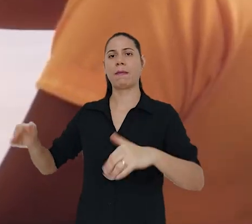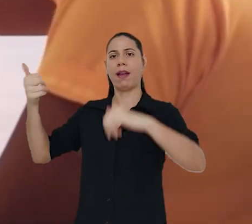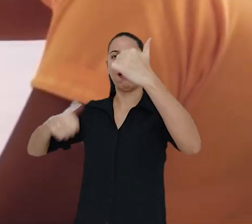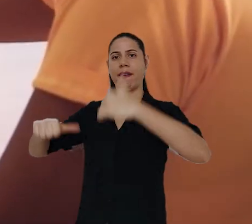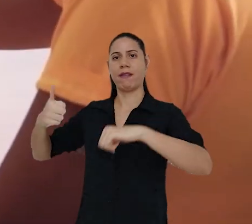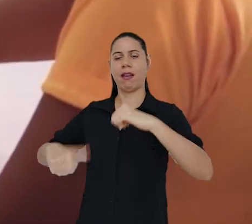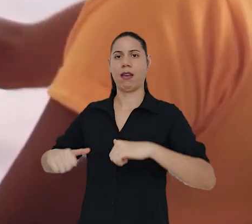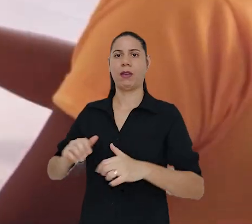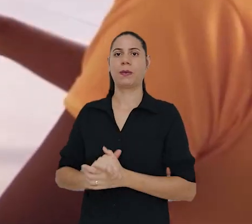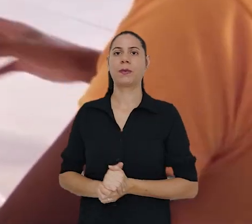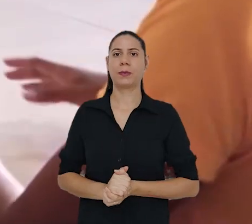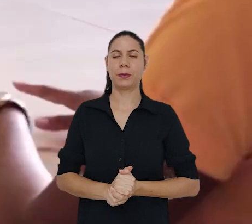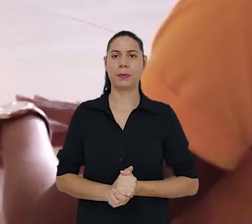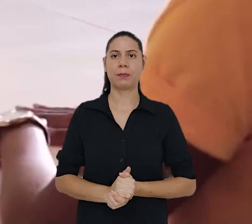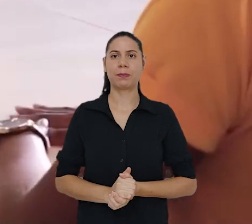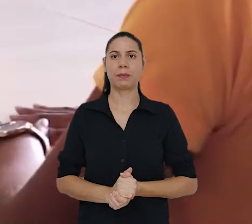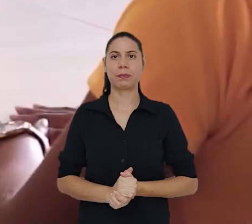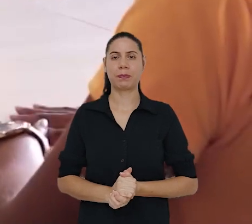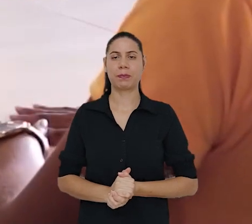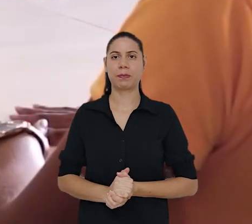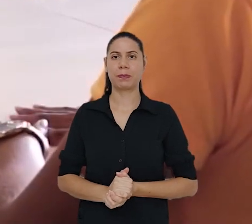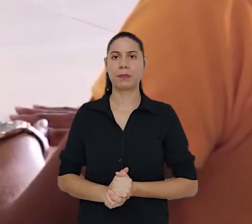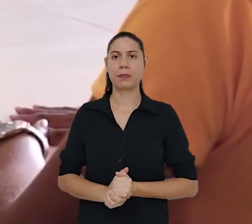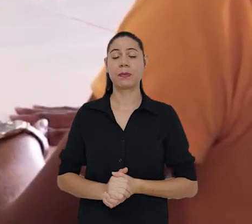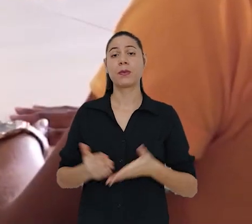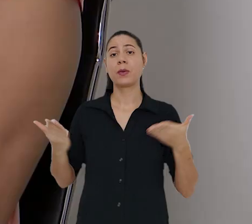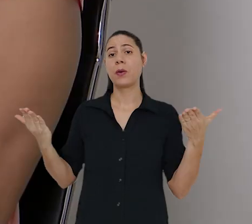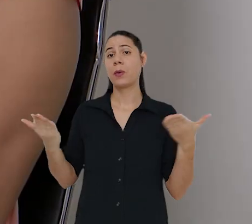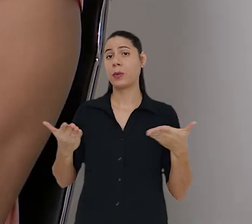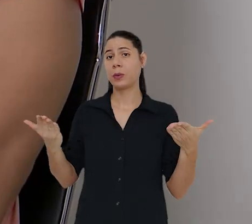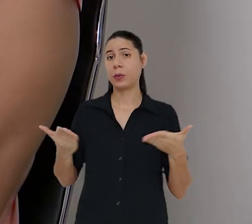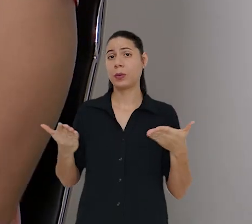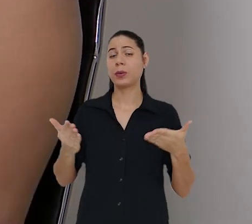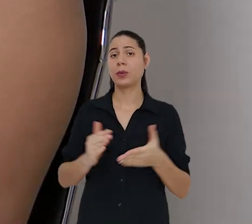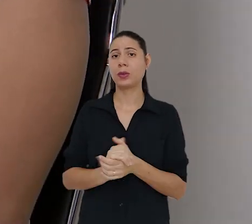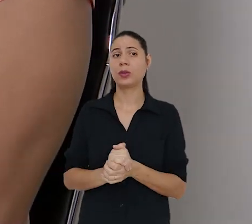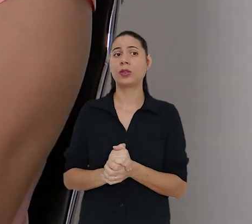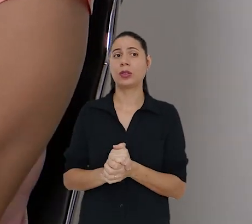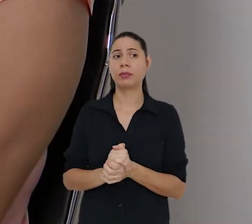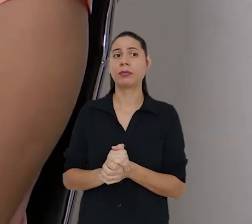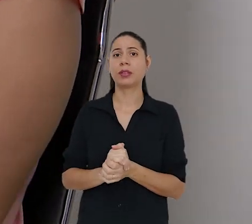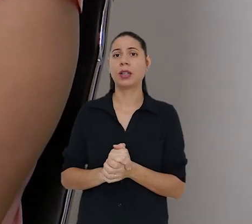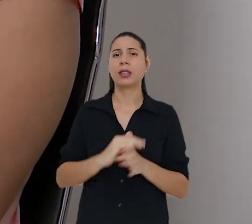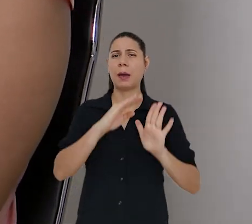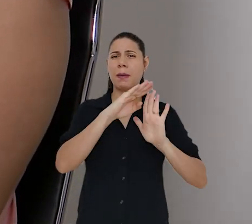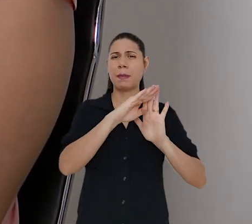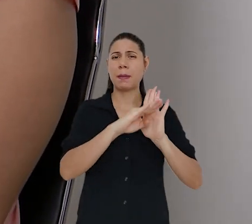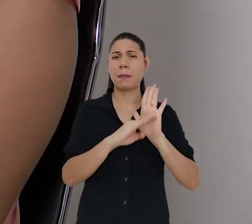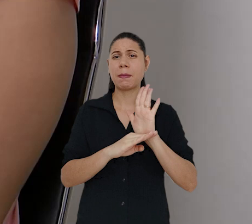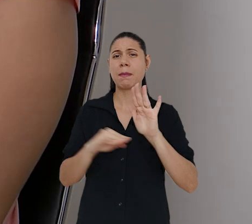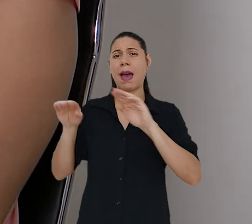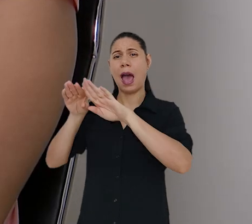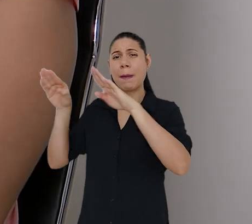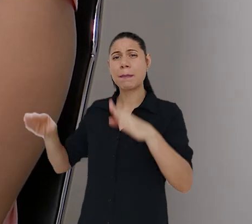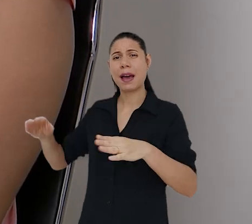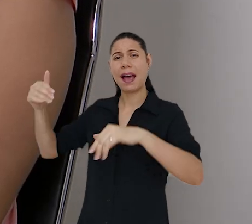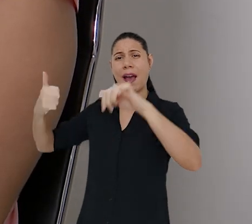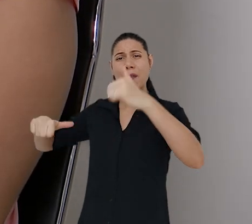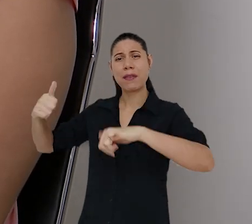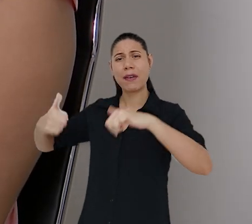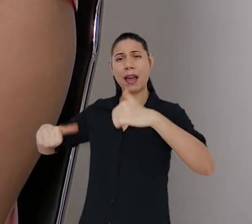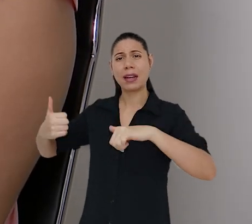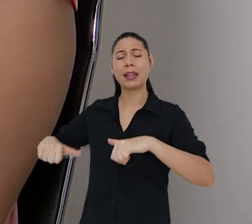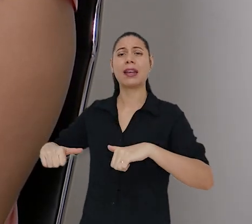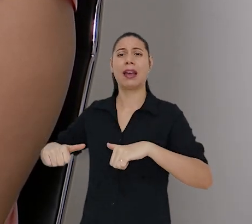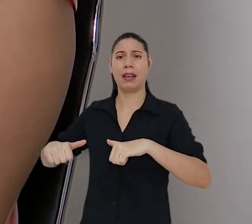banca examinadora que realizou o processo de heteroidentificação. Hoje, está muito discricionário para a banca essa questão